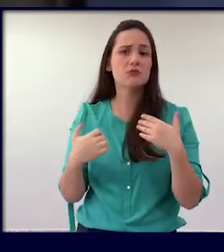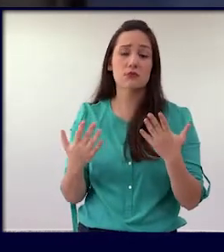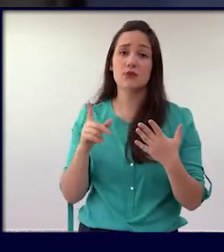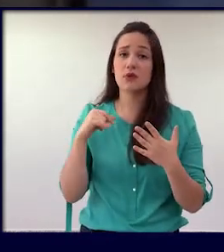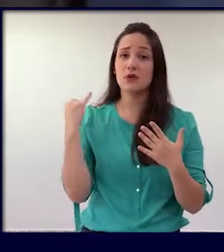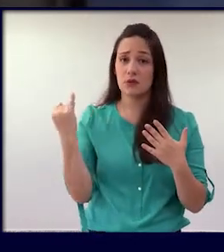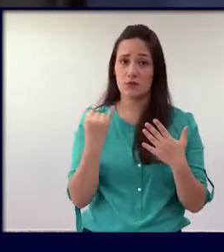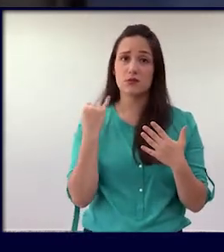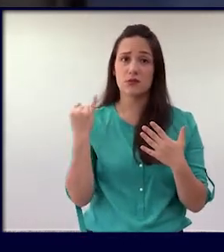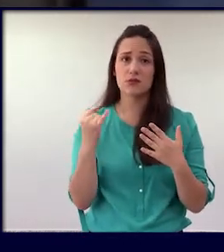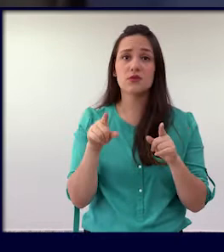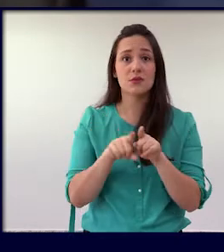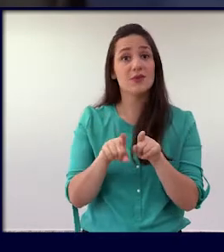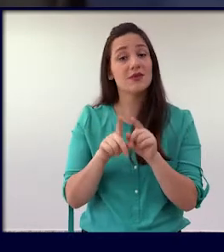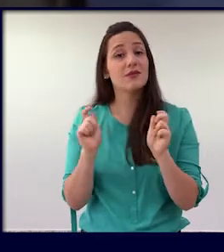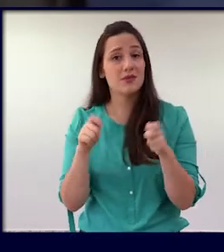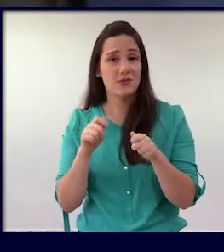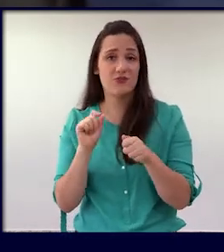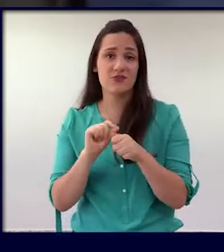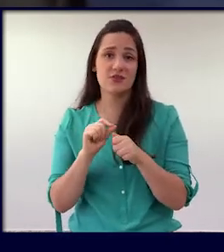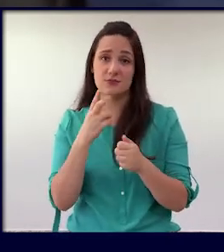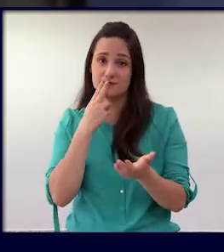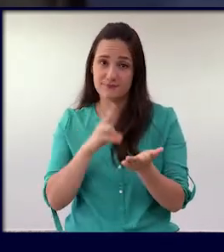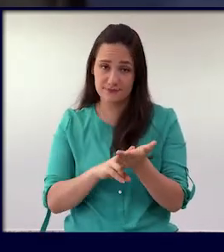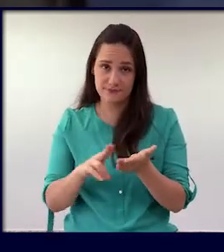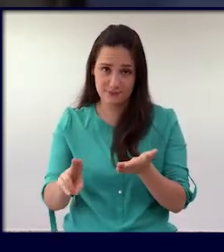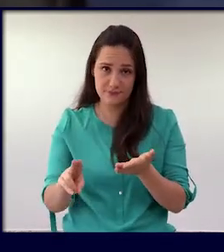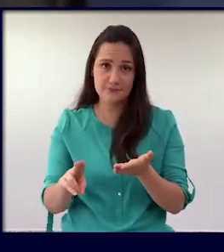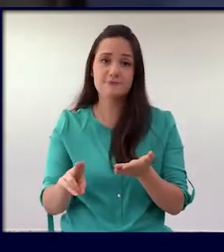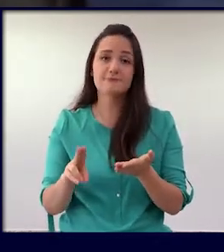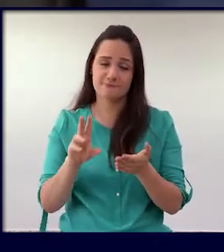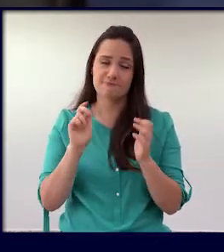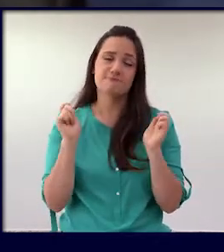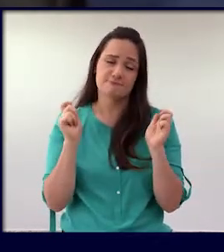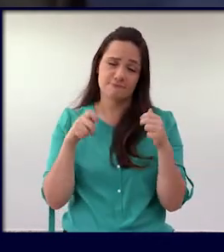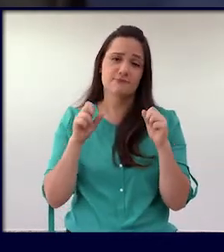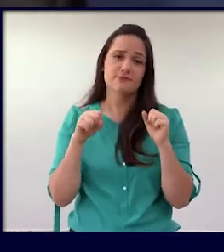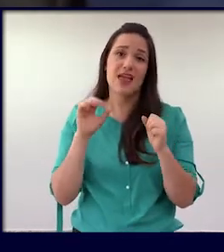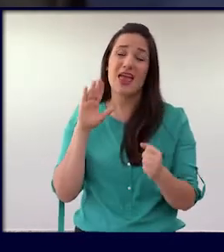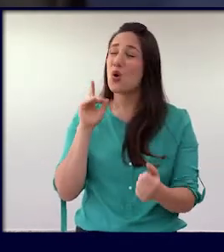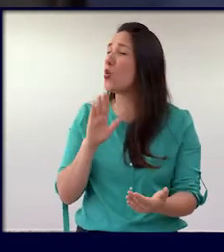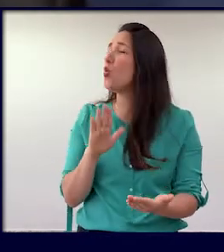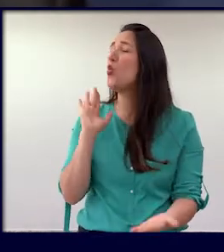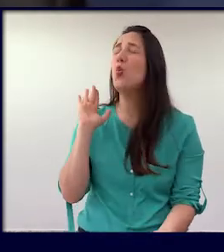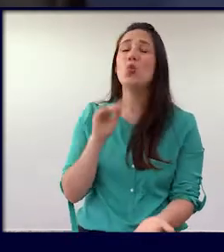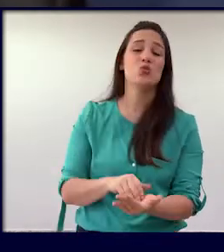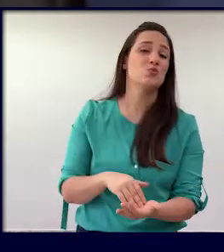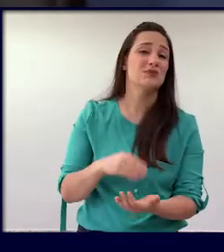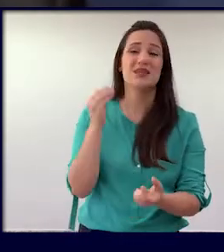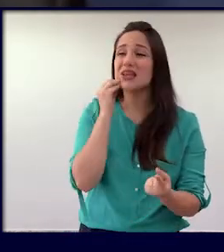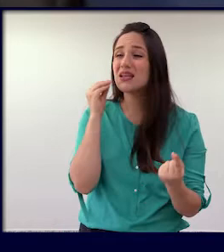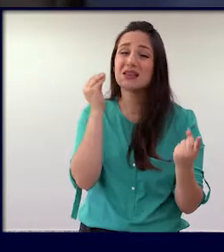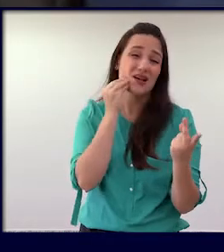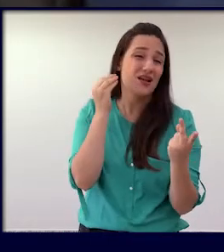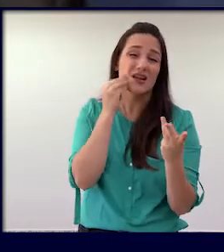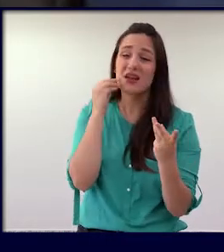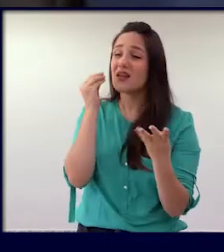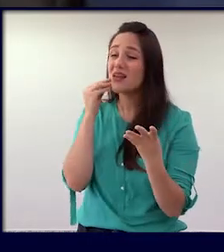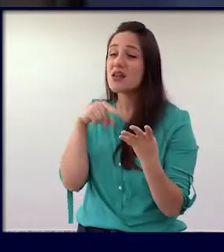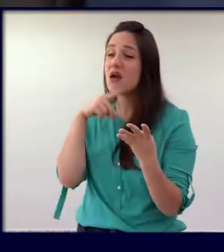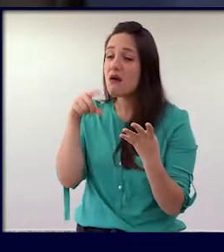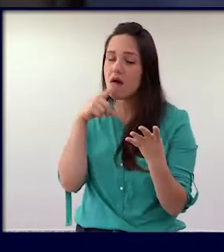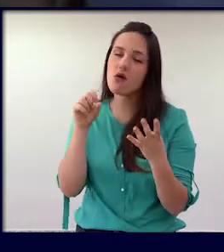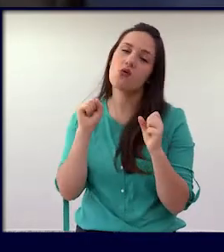e-mail, e também por cartas enviadas pelo correio. Esse em última instância, assim, se as